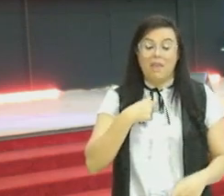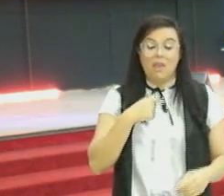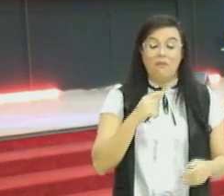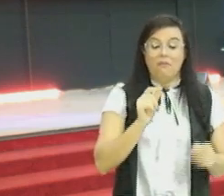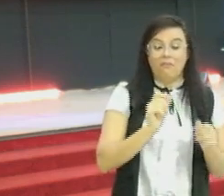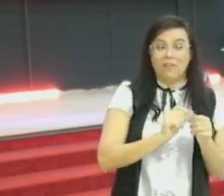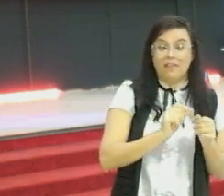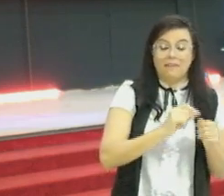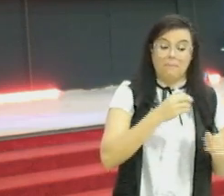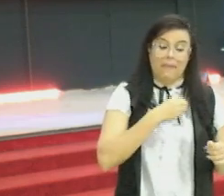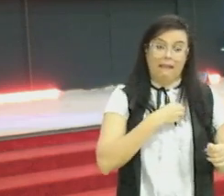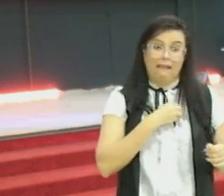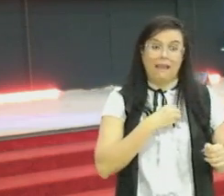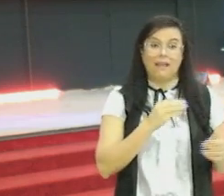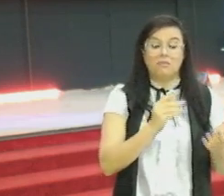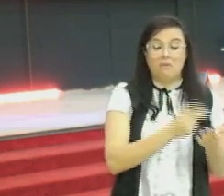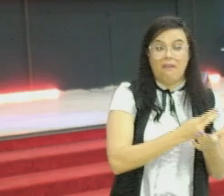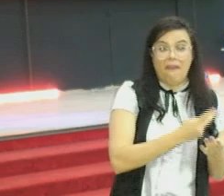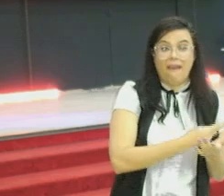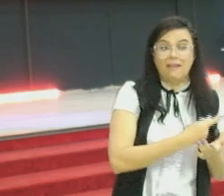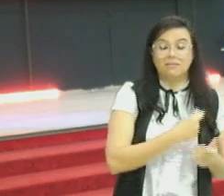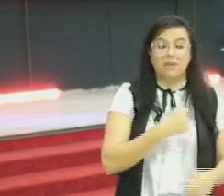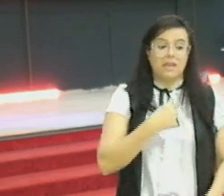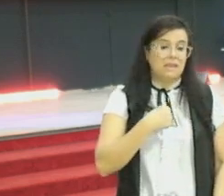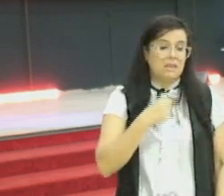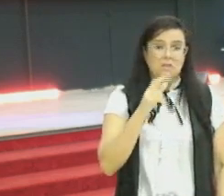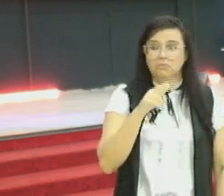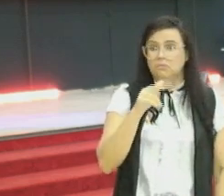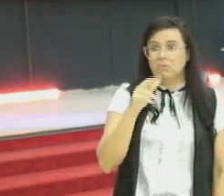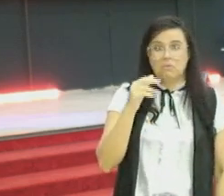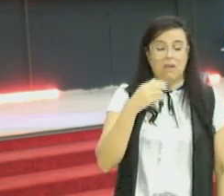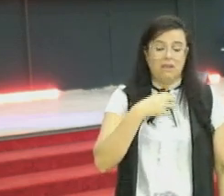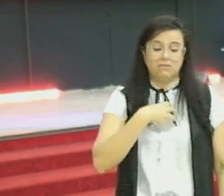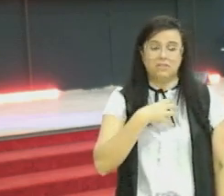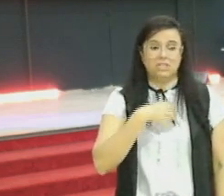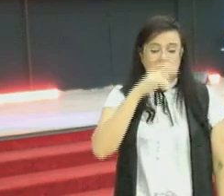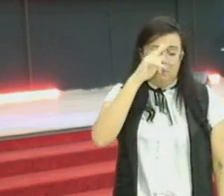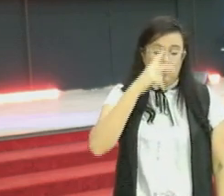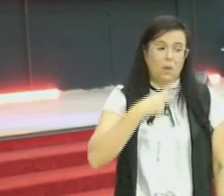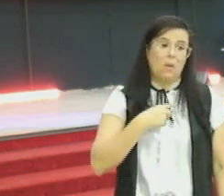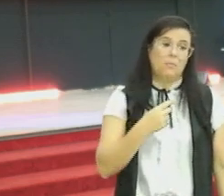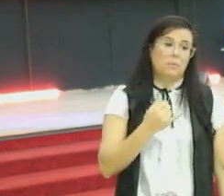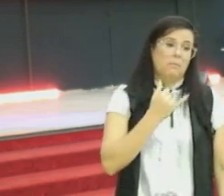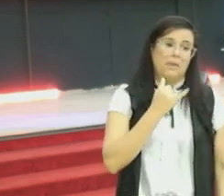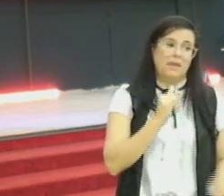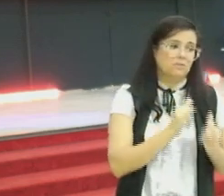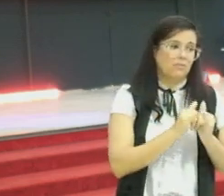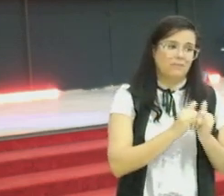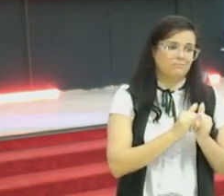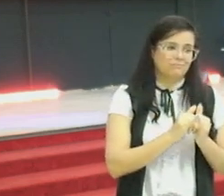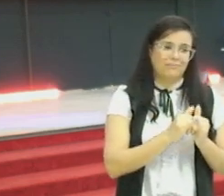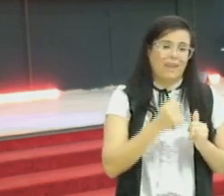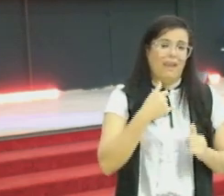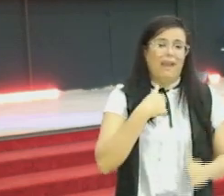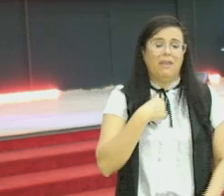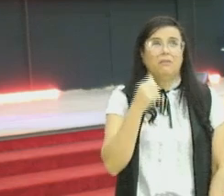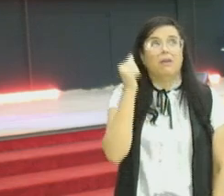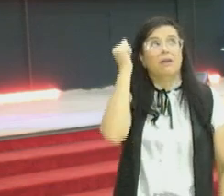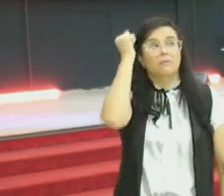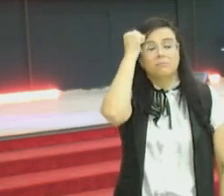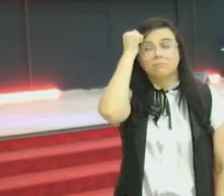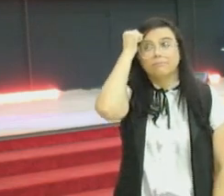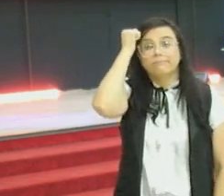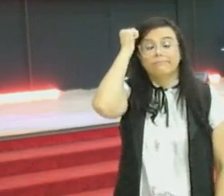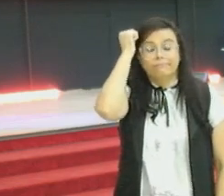porque falhou e vive num sentimento de culpa, se autodestruindo.